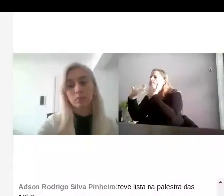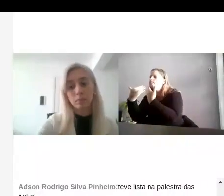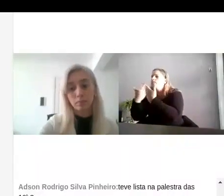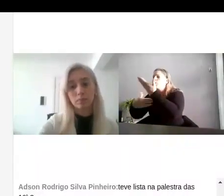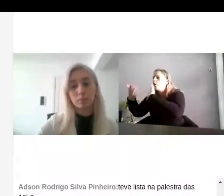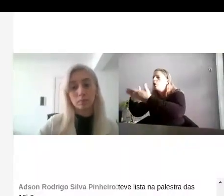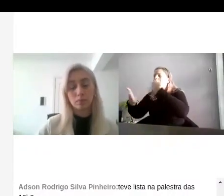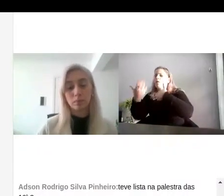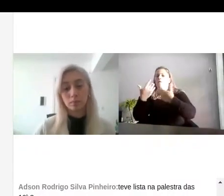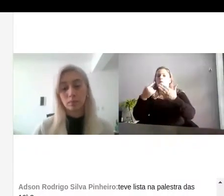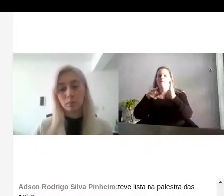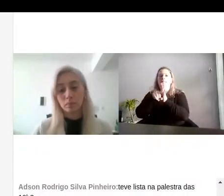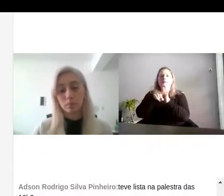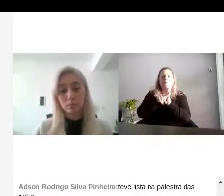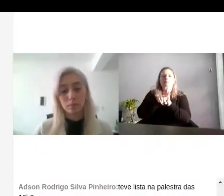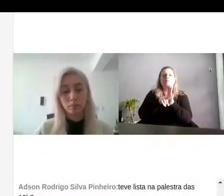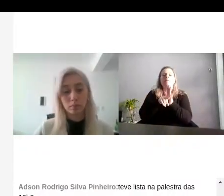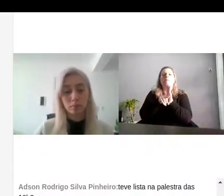é o criador.